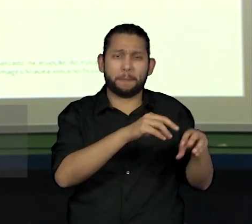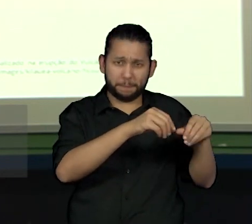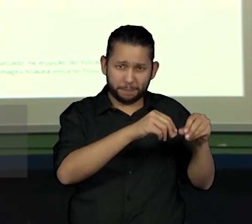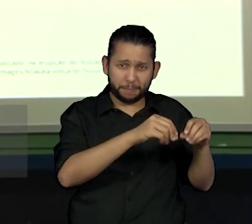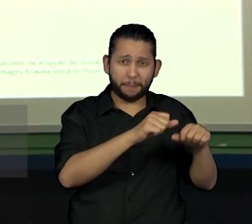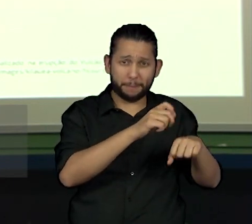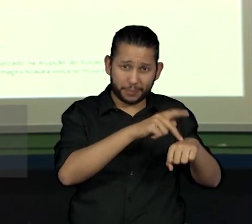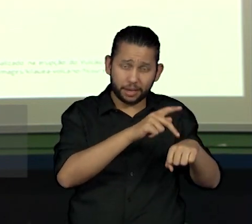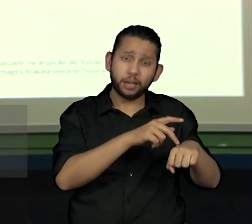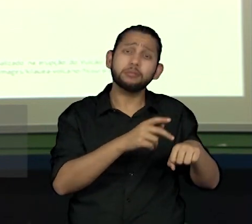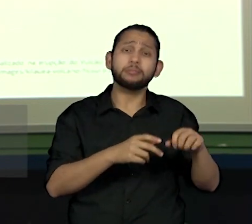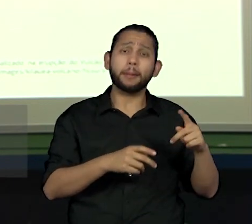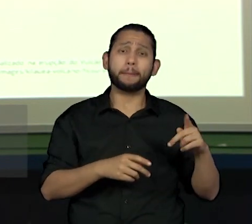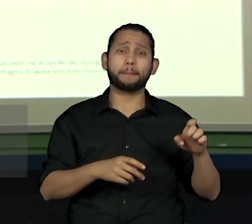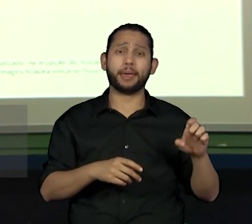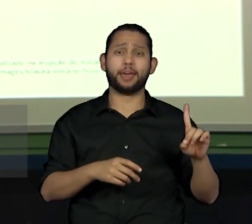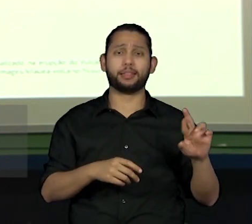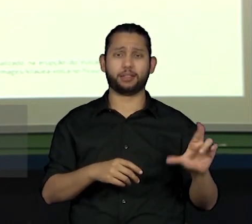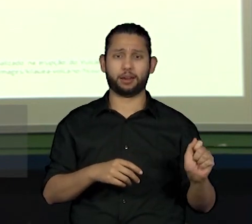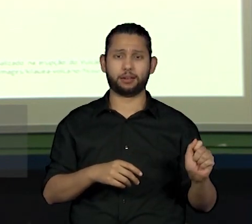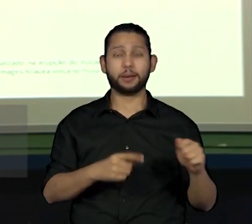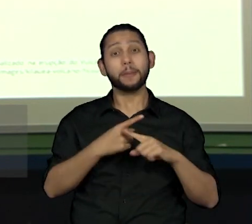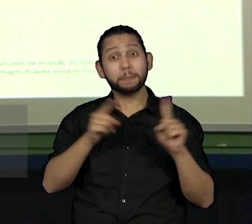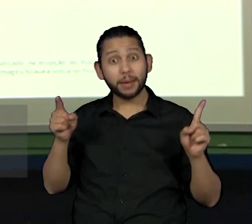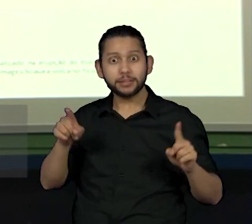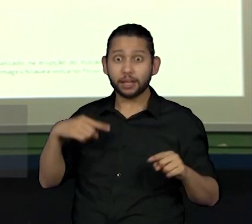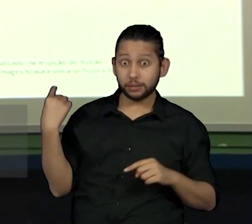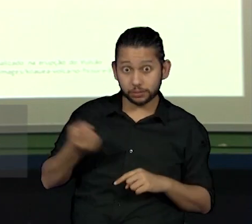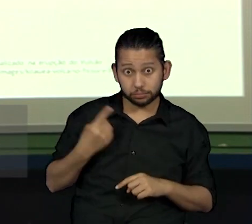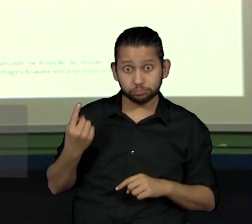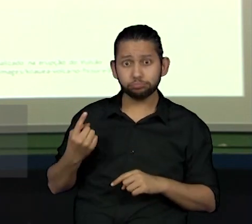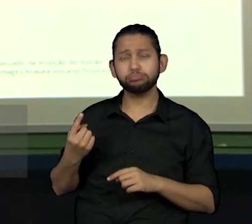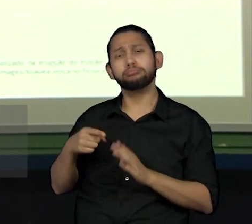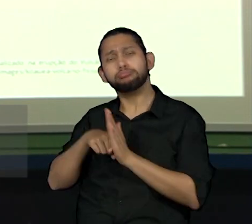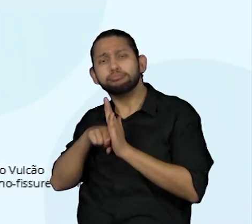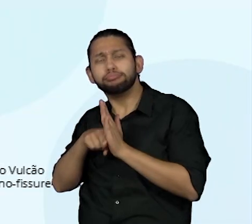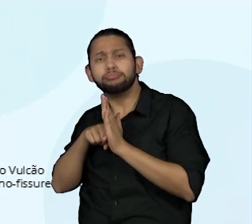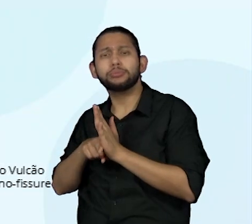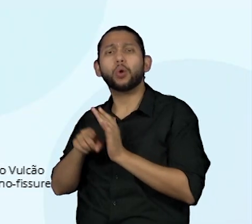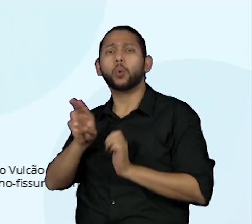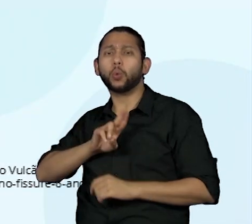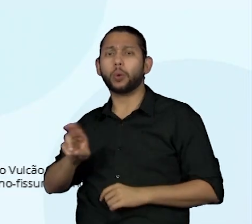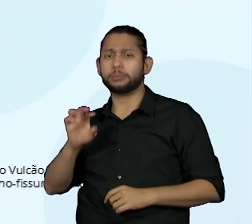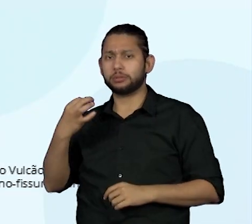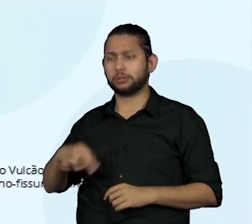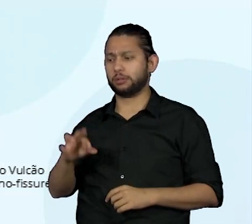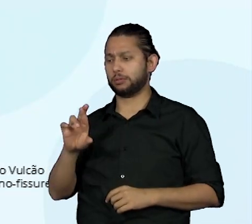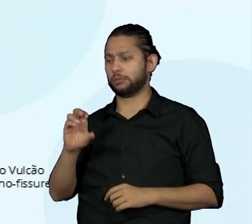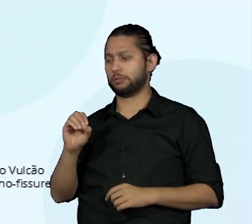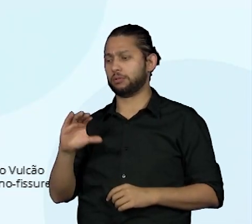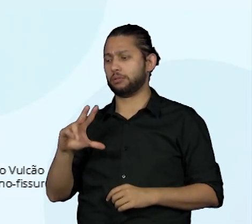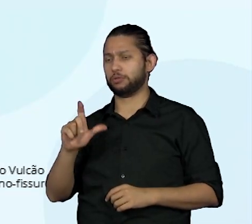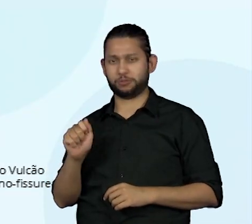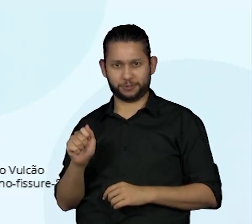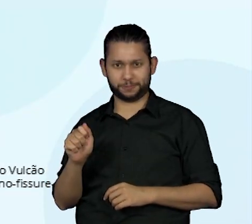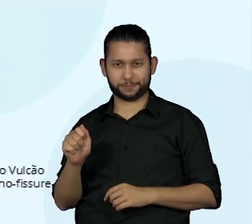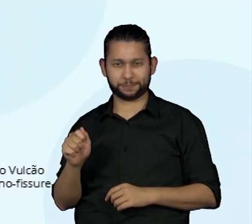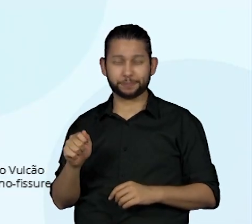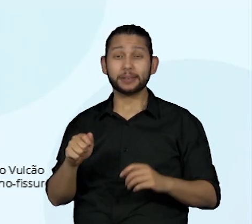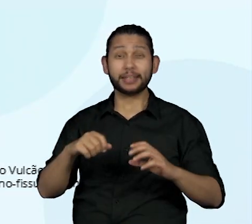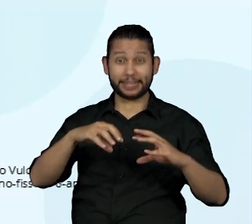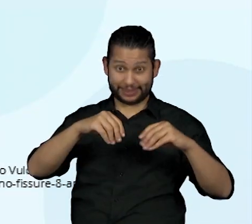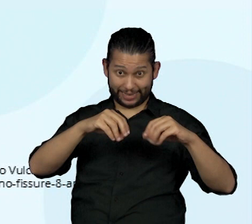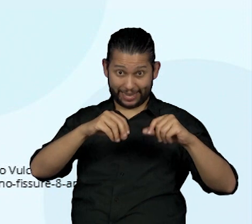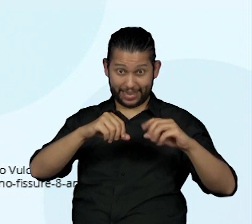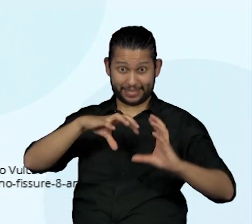litosfera? Praticamente é o chão que você pisa, a superfície terrestre. E essa superfície ela tem várias formas, como a